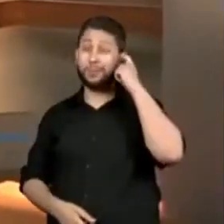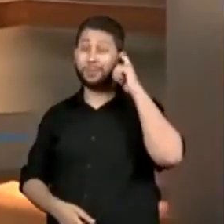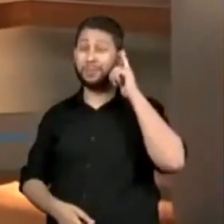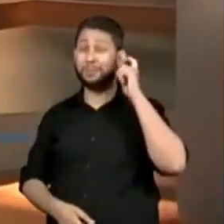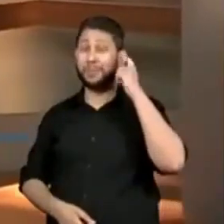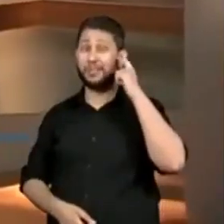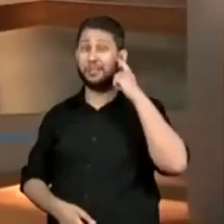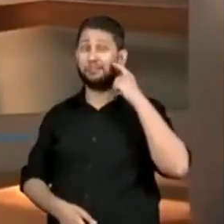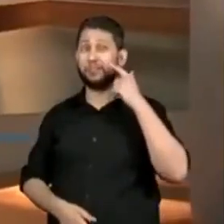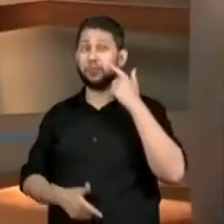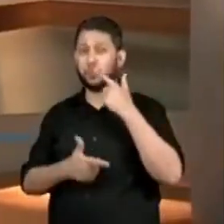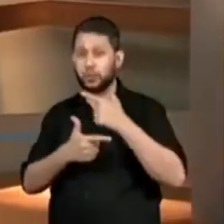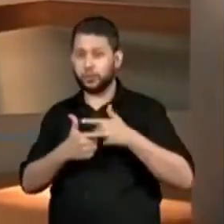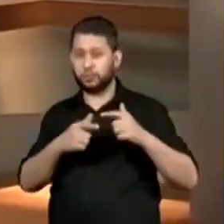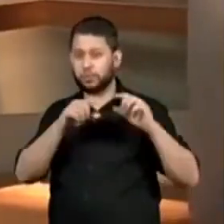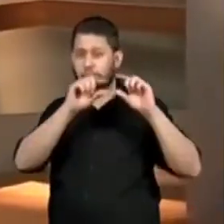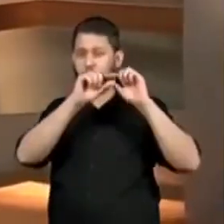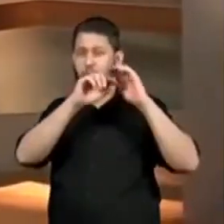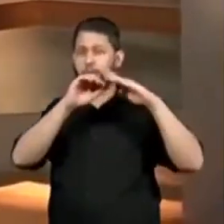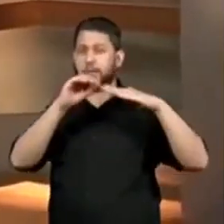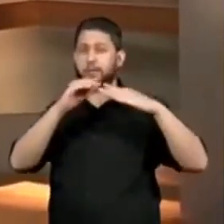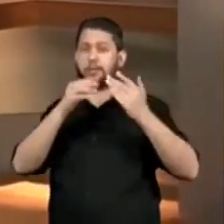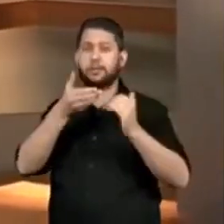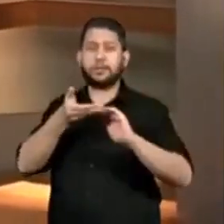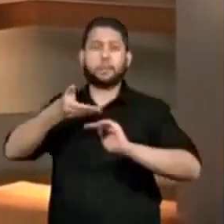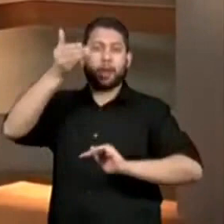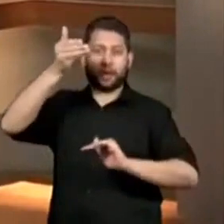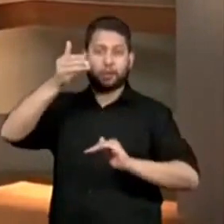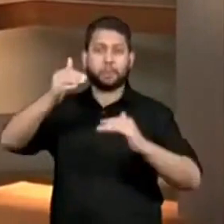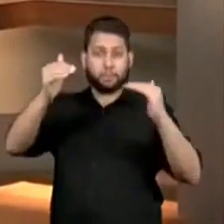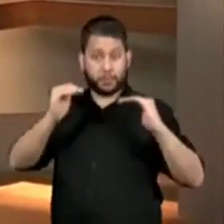para não ficar estranha Nossa fora